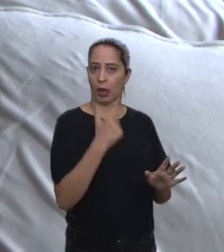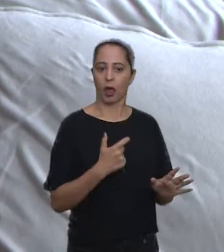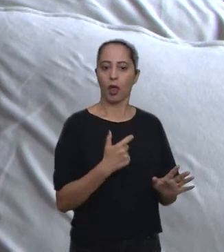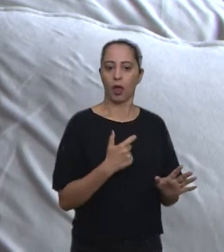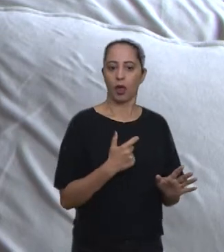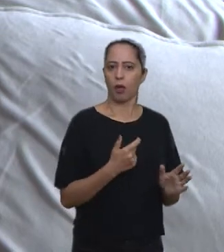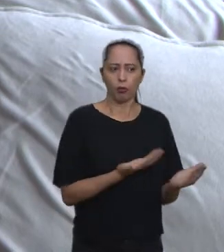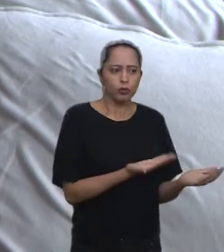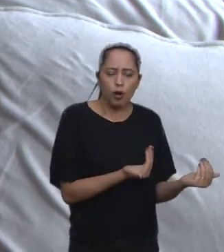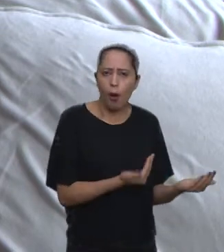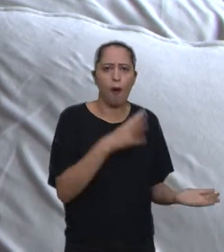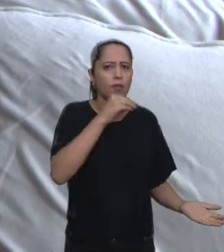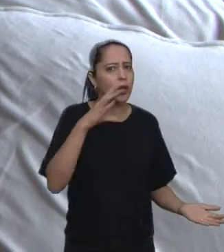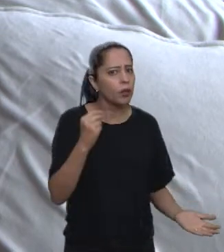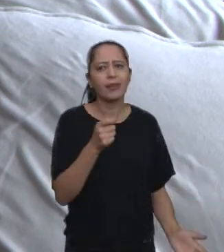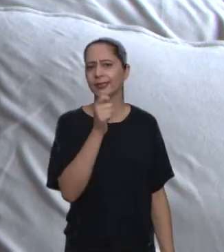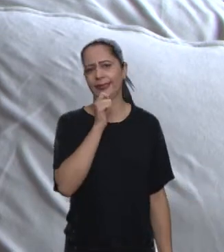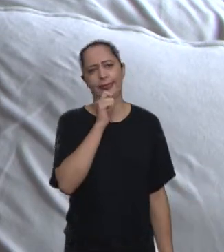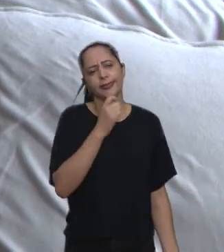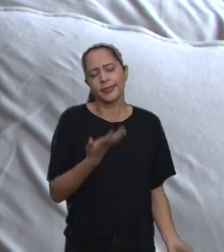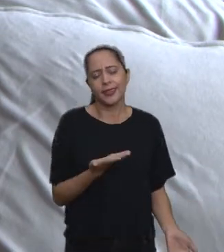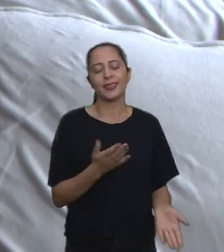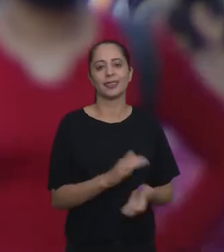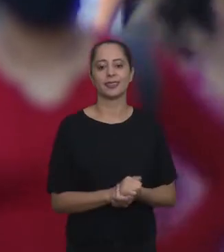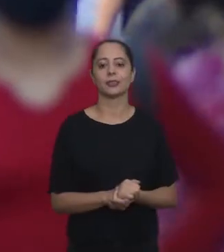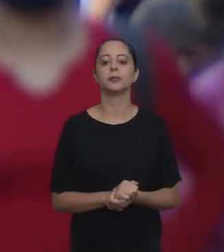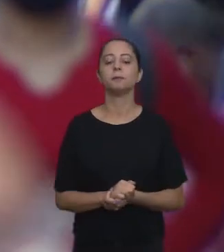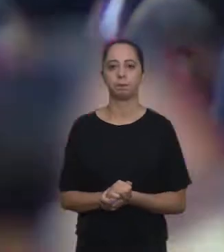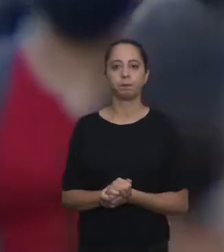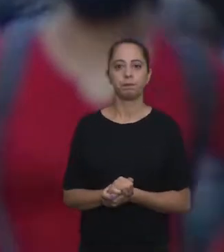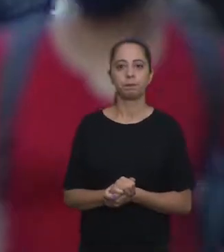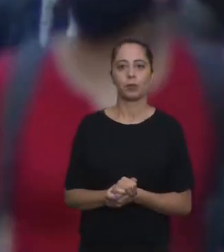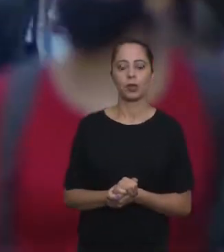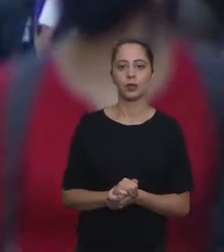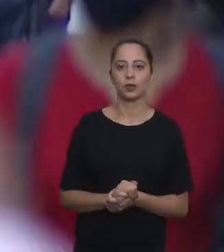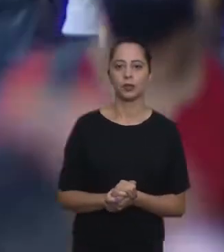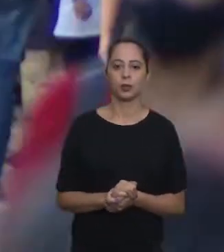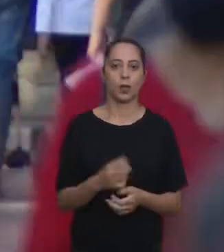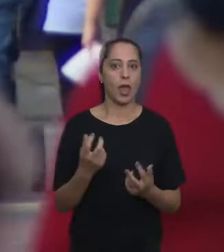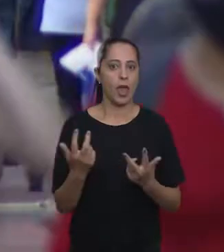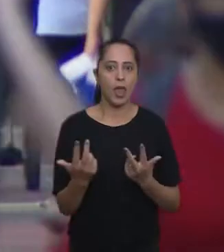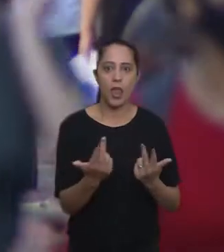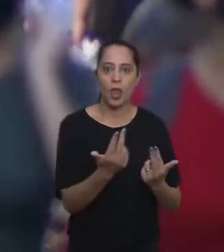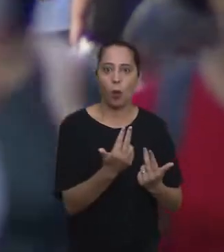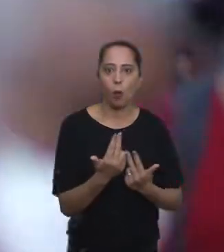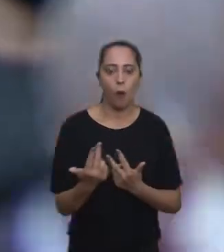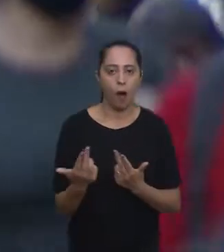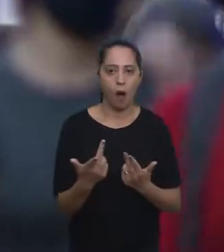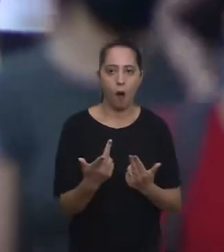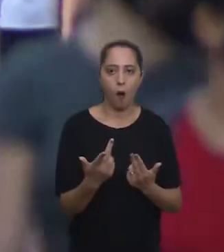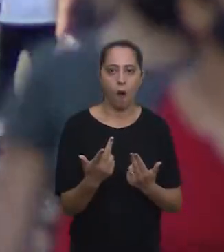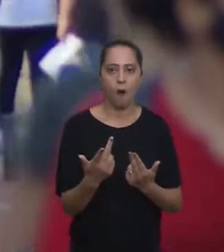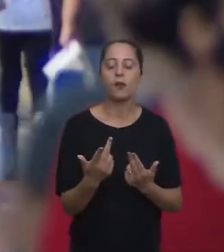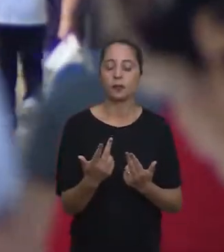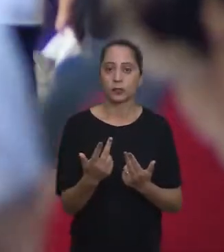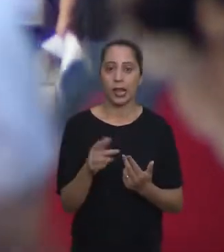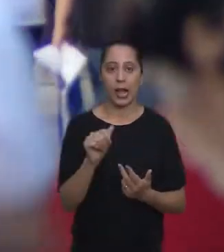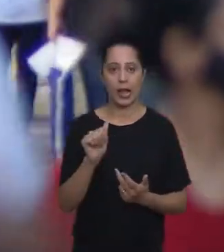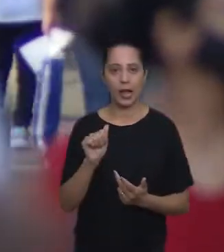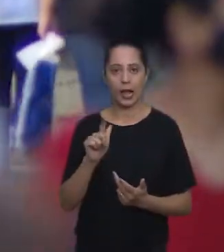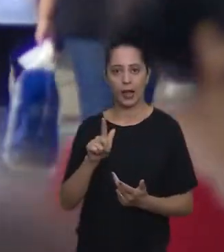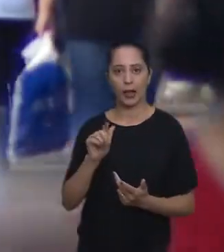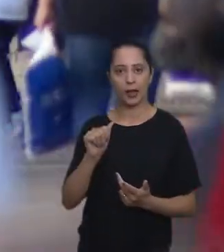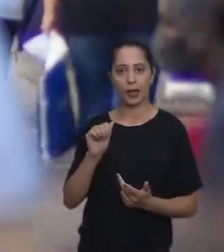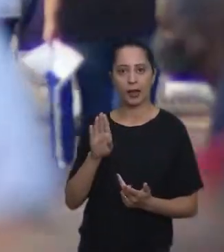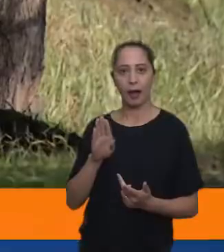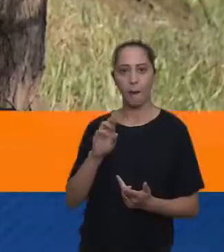era uma adolescente novinha. Assim como aconteceu com a Gabriela, todos os anos, segundo o Instituto